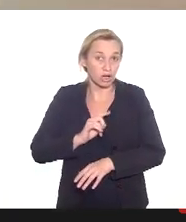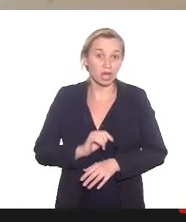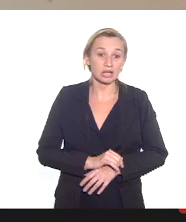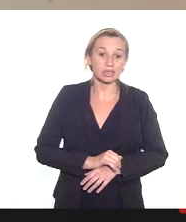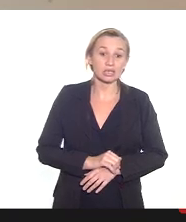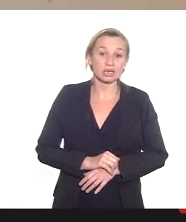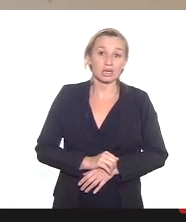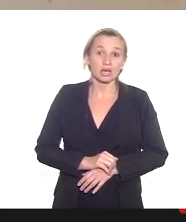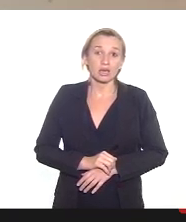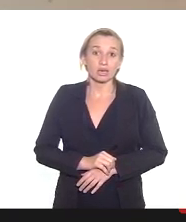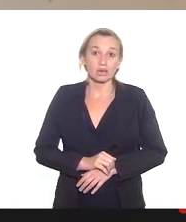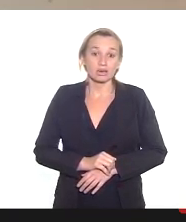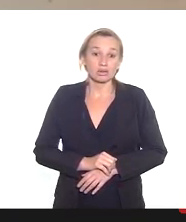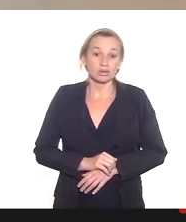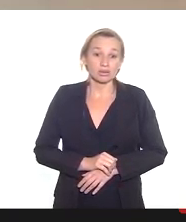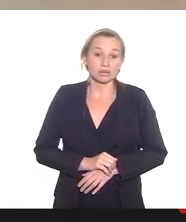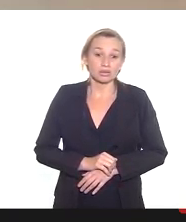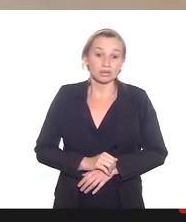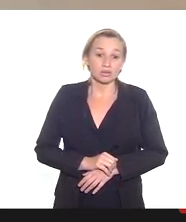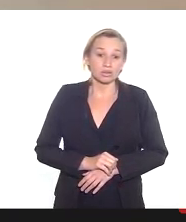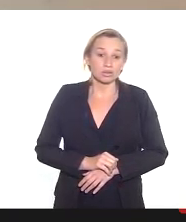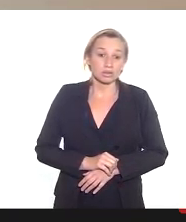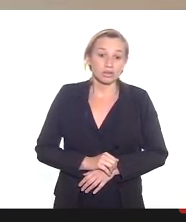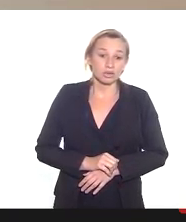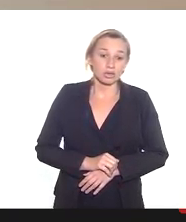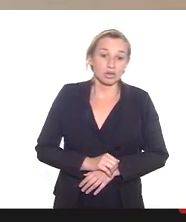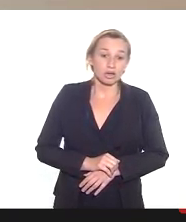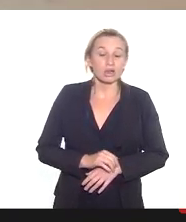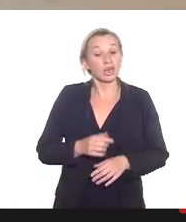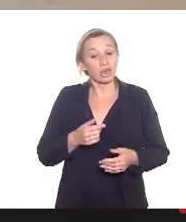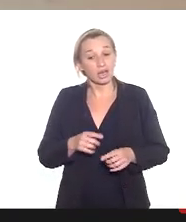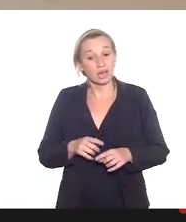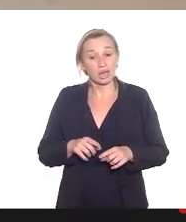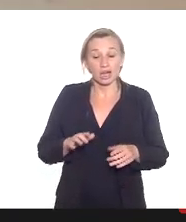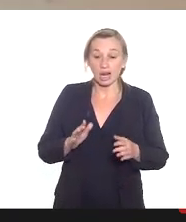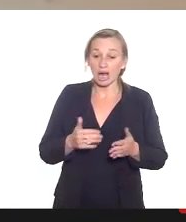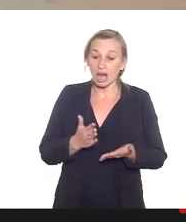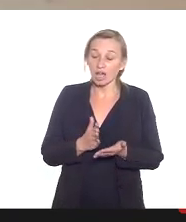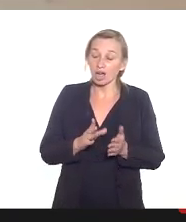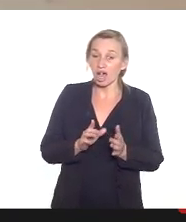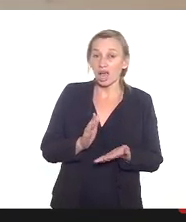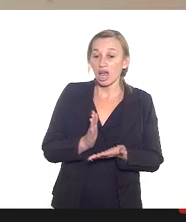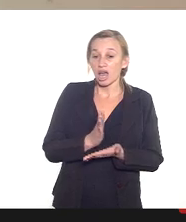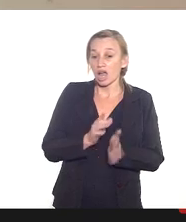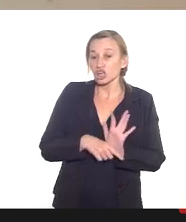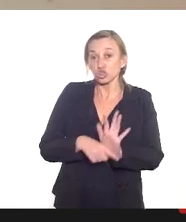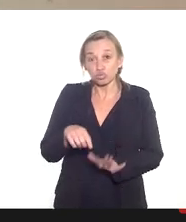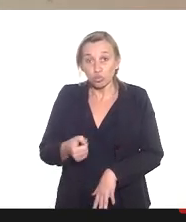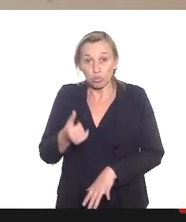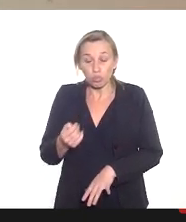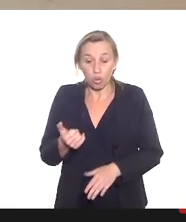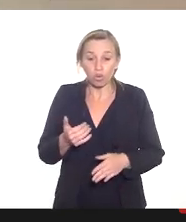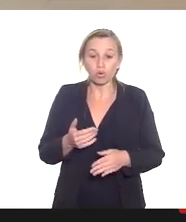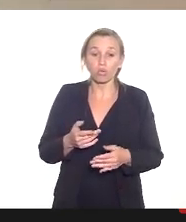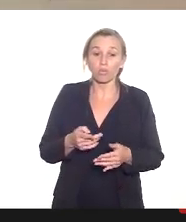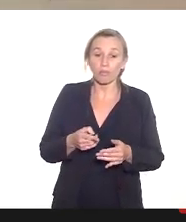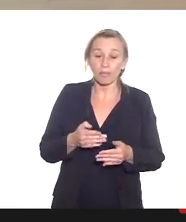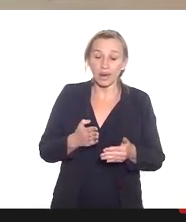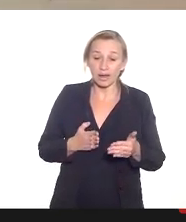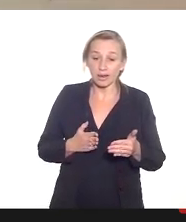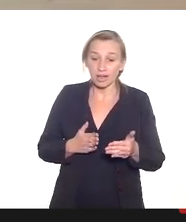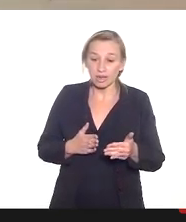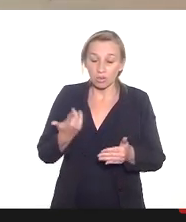tanto quanto ela é Prudente ao mesmo tempo que ela também fica esse beleza para evitar criar Barreiras para que a